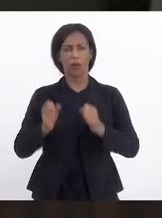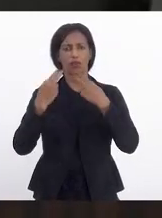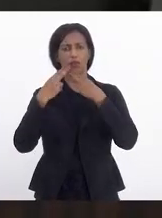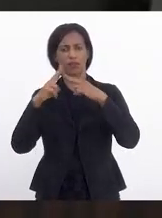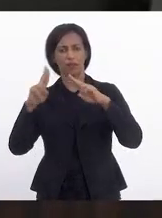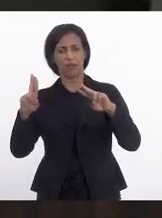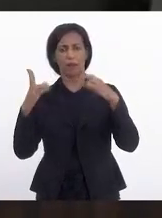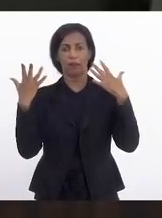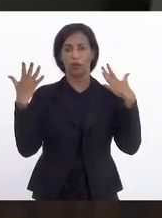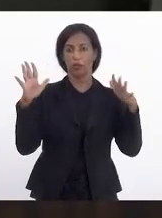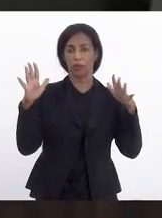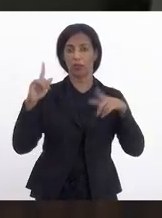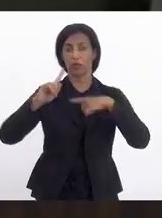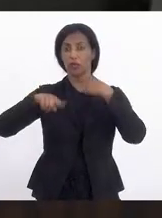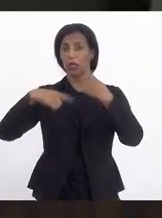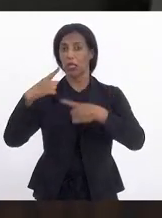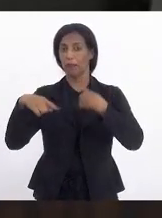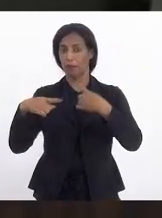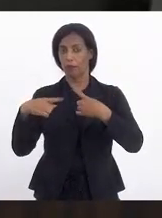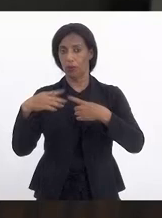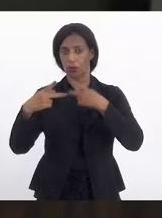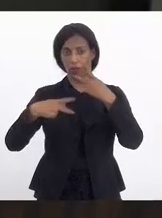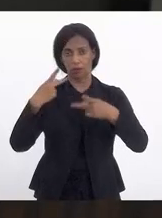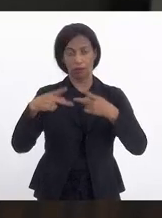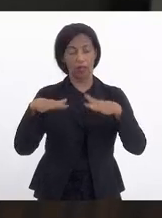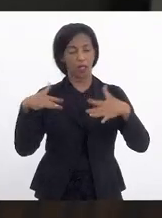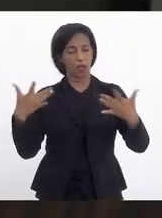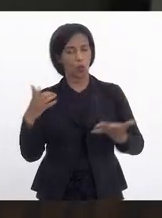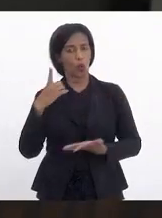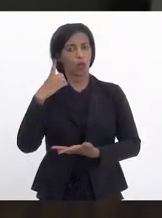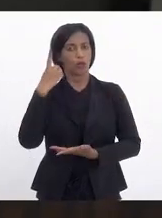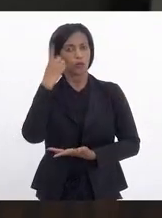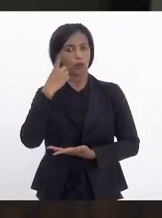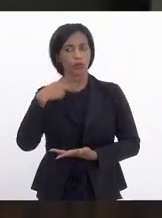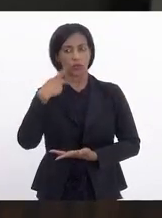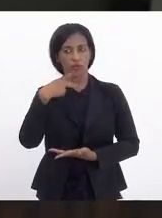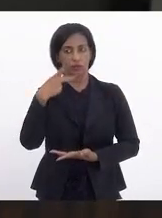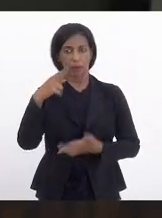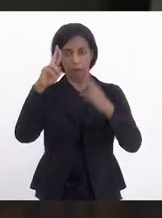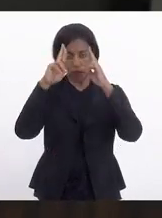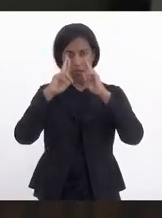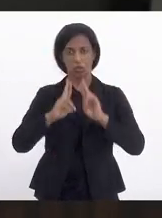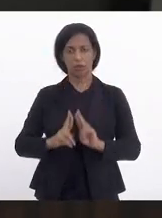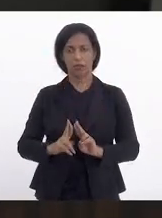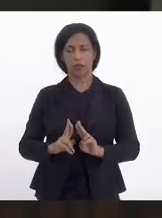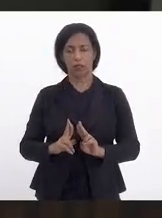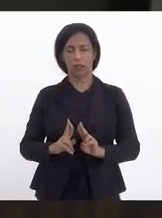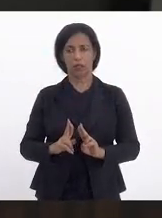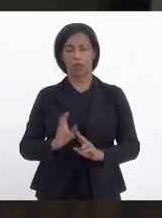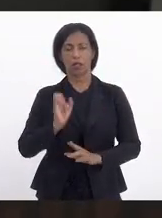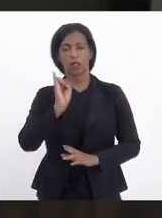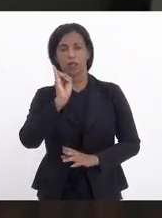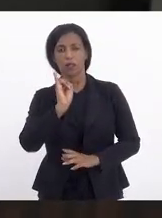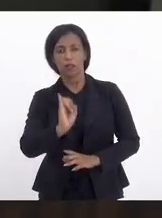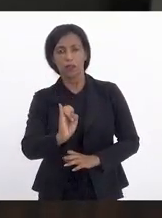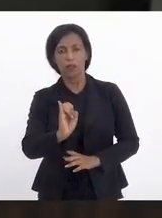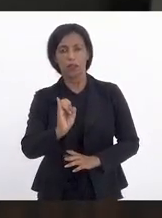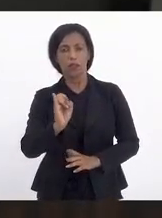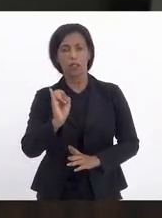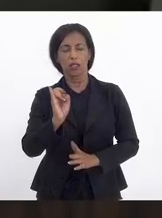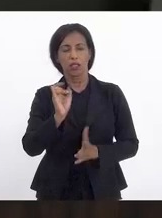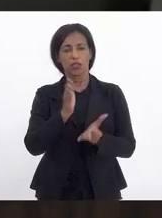aplaudir Deputado após a fala o encontro o deputado tiver discussão não para respeitar se tiver